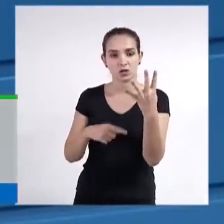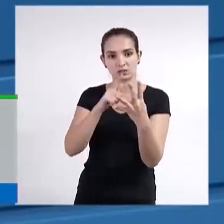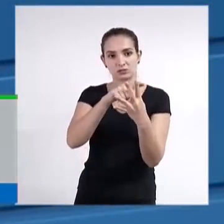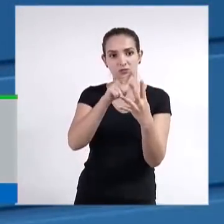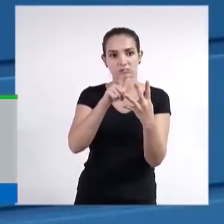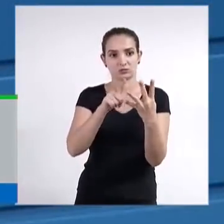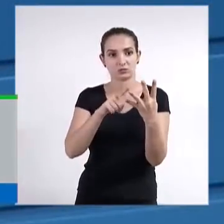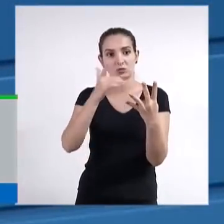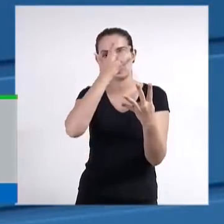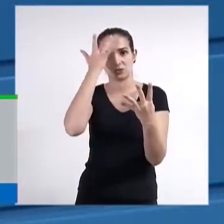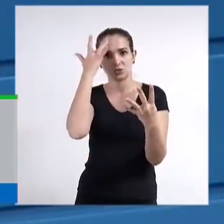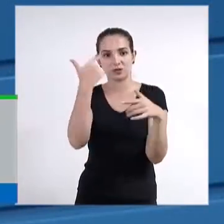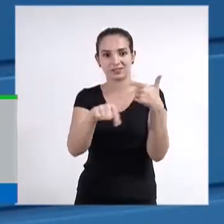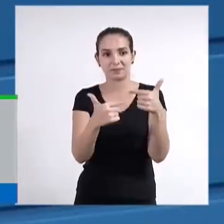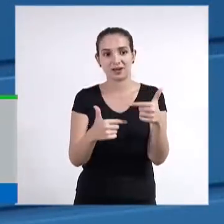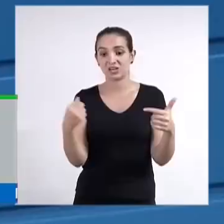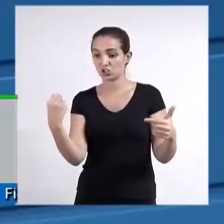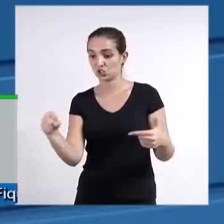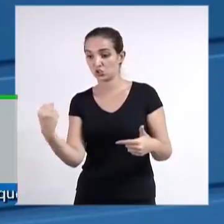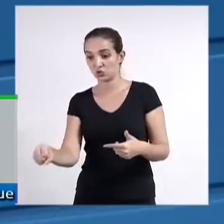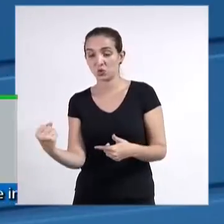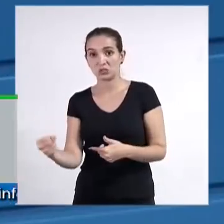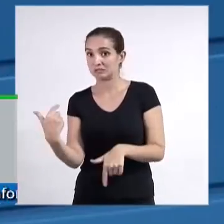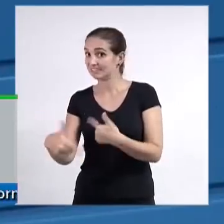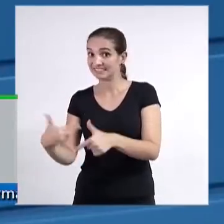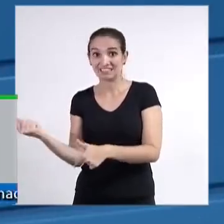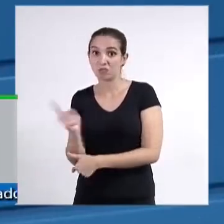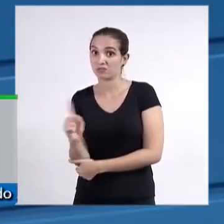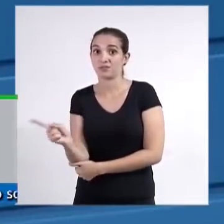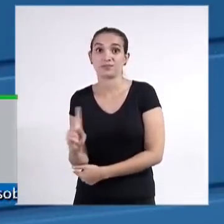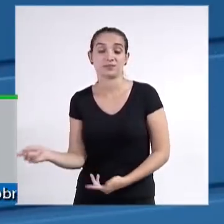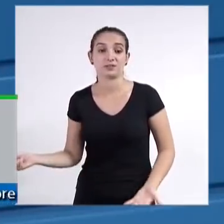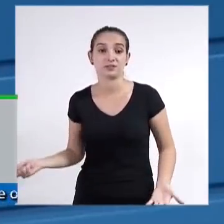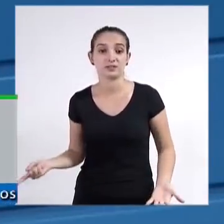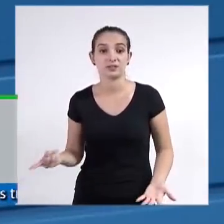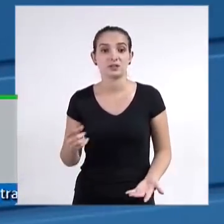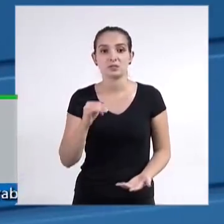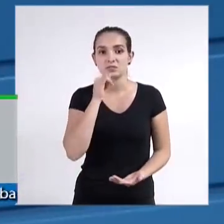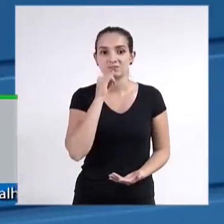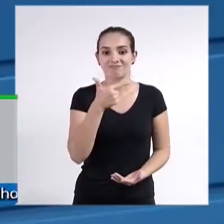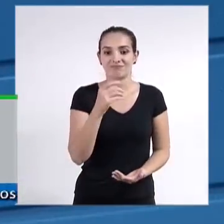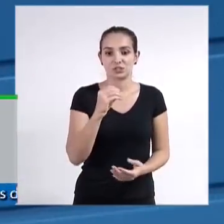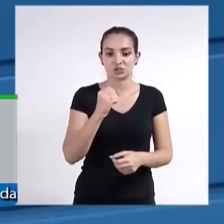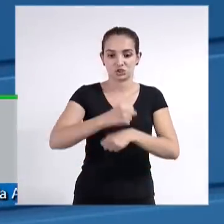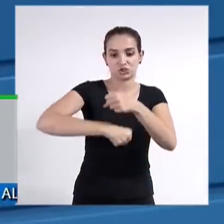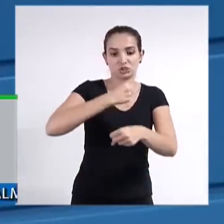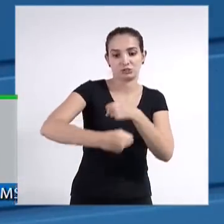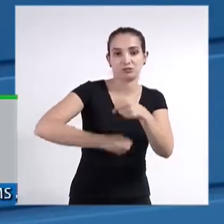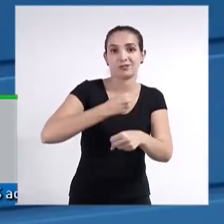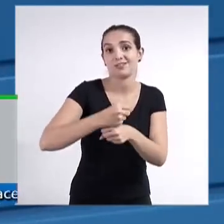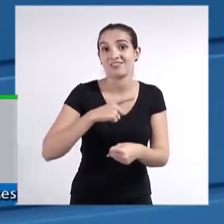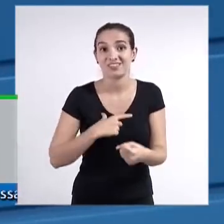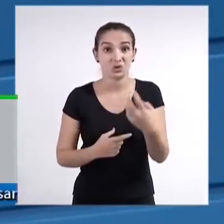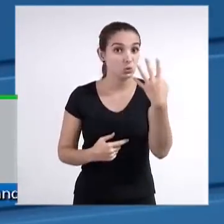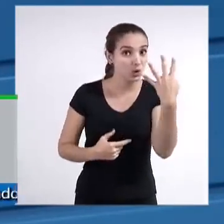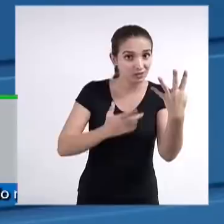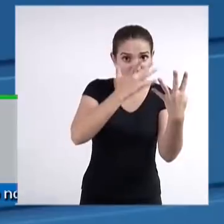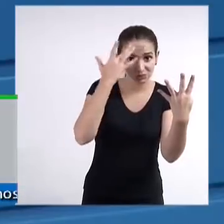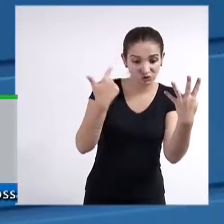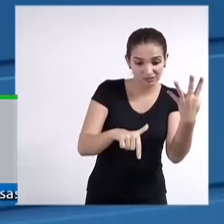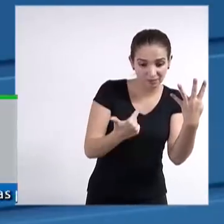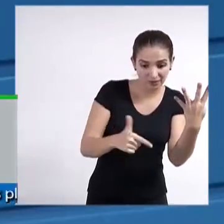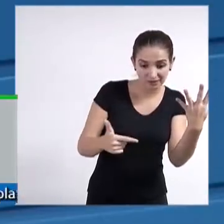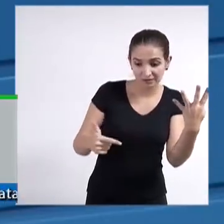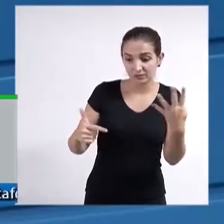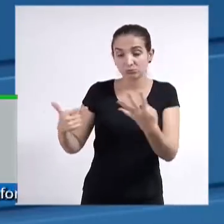8. Daqui uns 15, 20 anos vai ter 4 pessoas para cuidar da aposentadoria de 20. Então, o